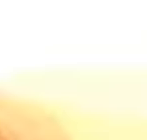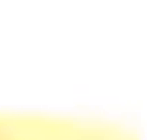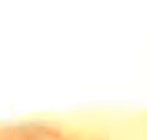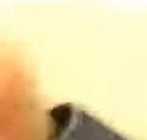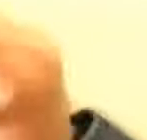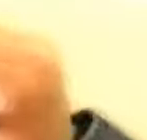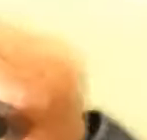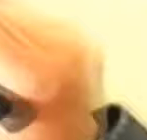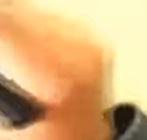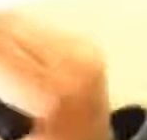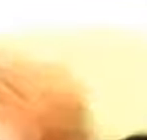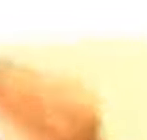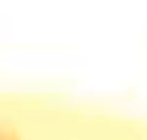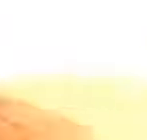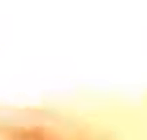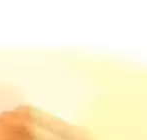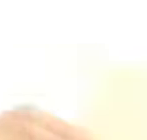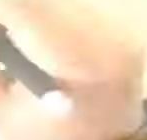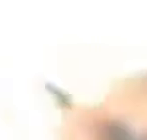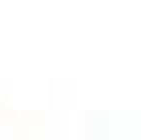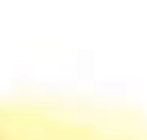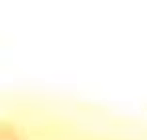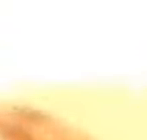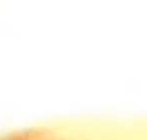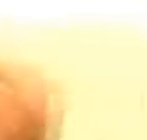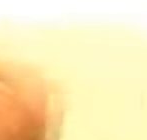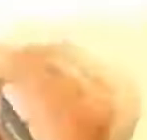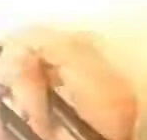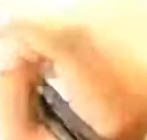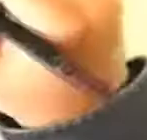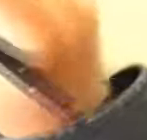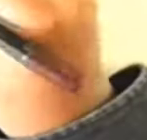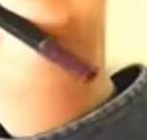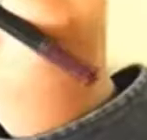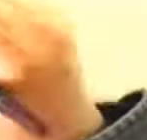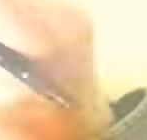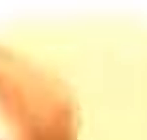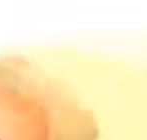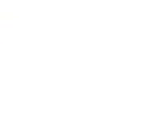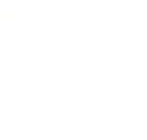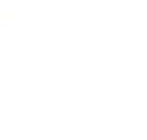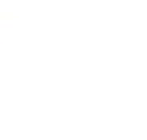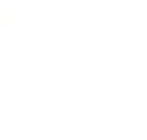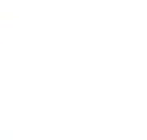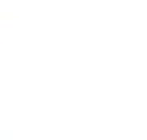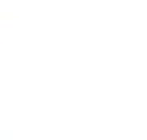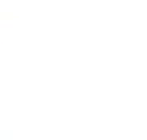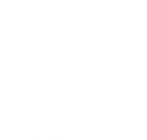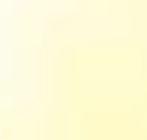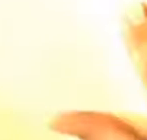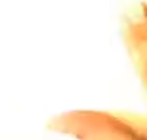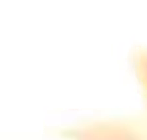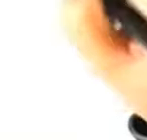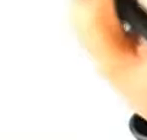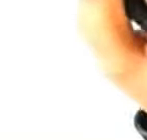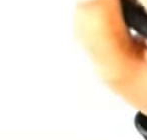combate as duas revoltas a ferro e fogo e ganha até o apelido de Marechal de